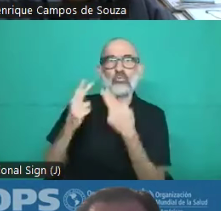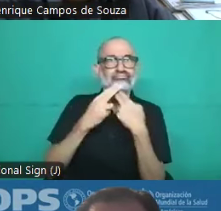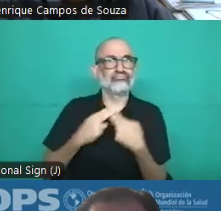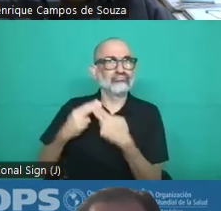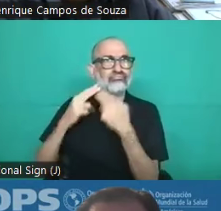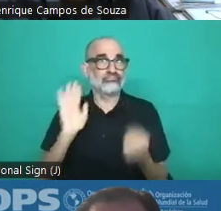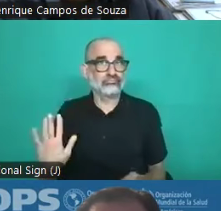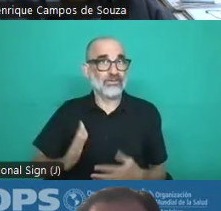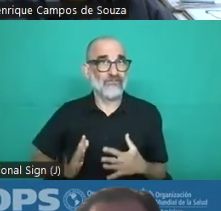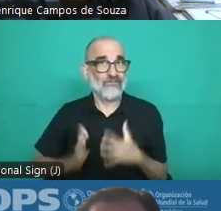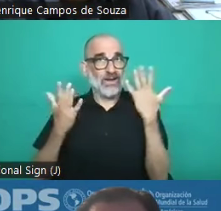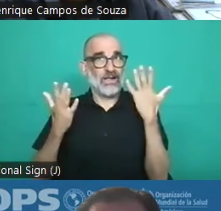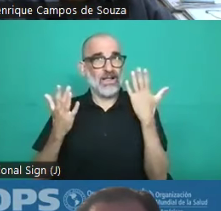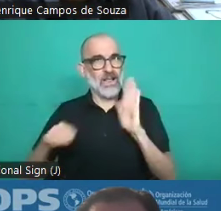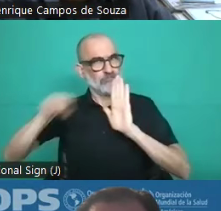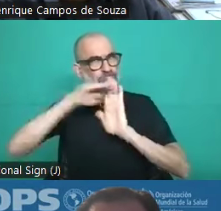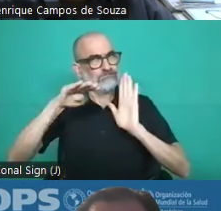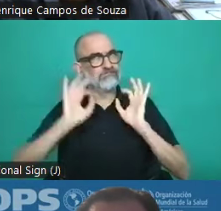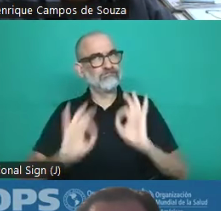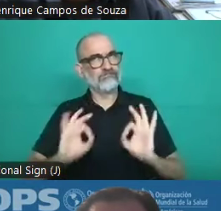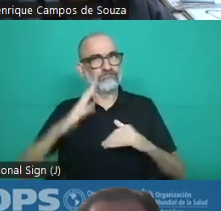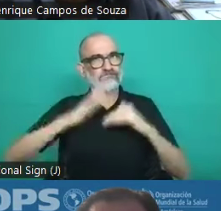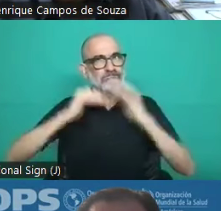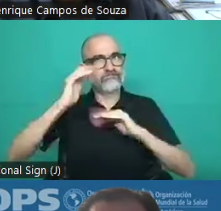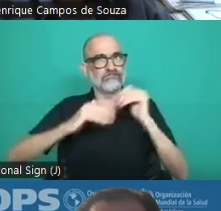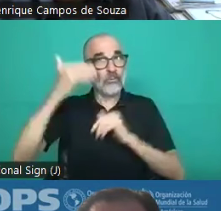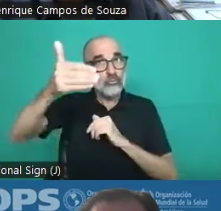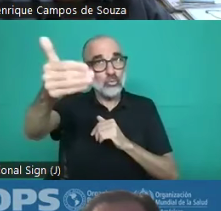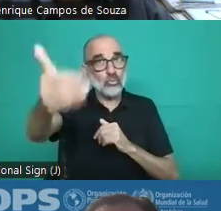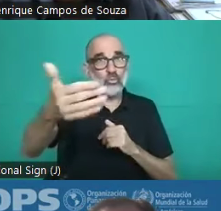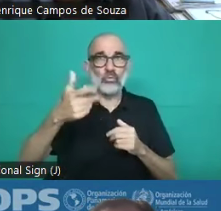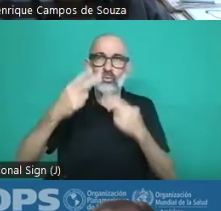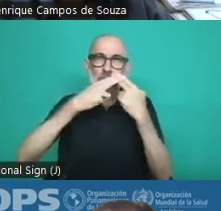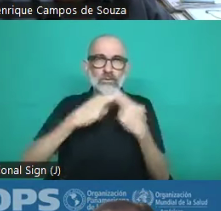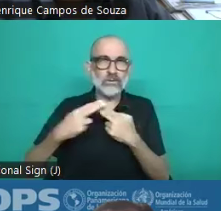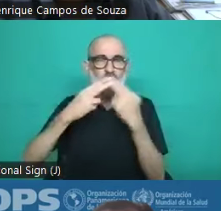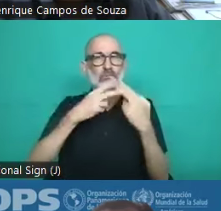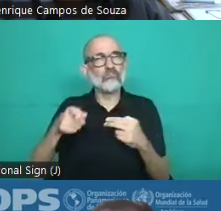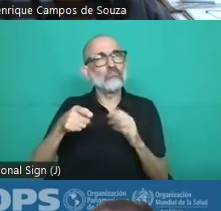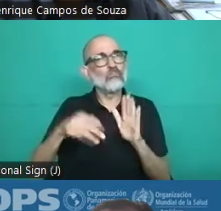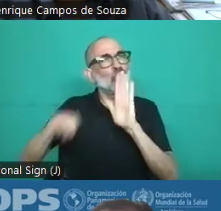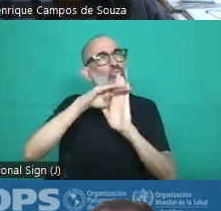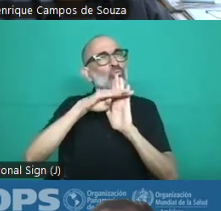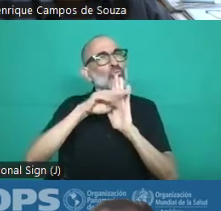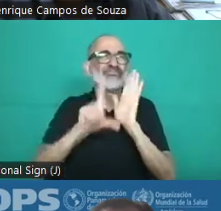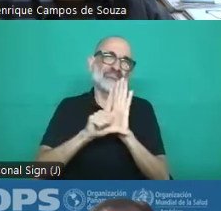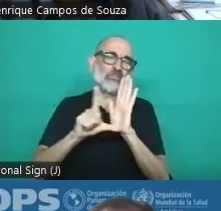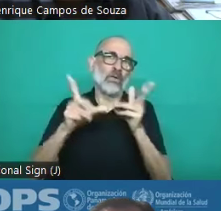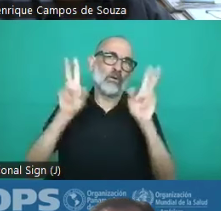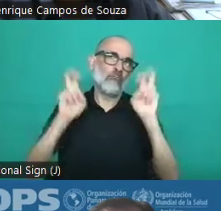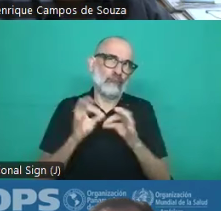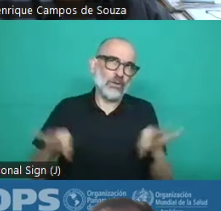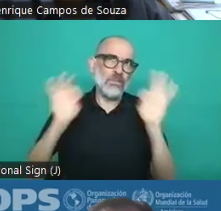que o diagnóstico seguro seja a norma, é fundamental que os tomadores de decisões, os responsáveis dos sistemas